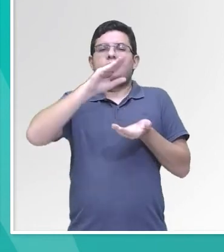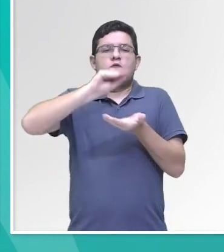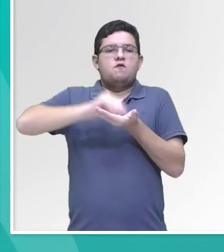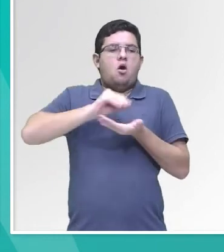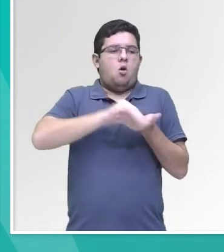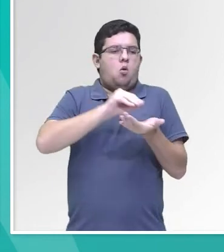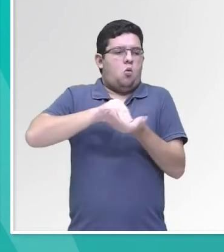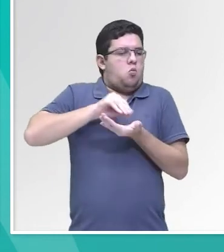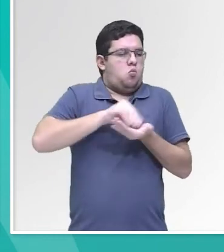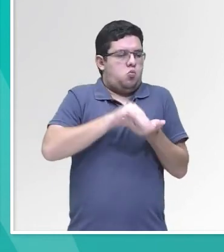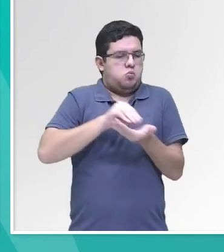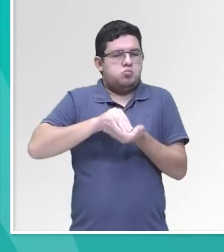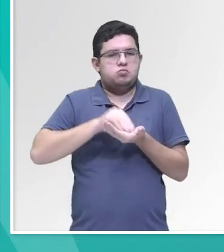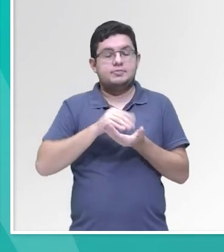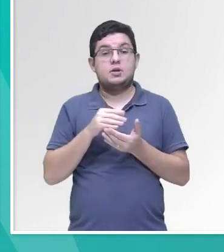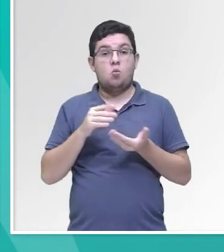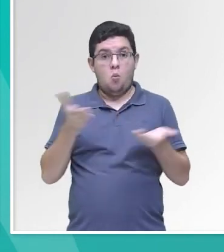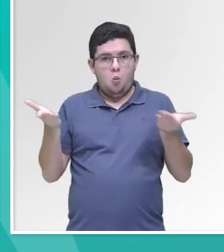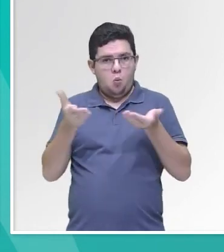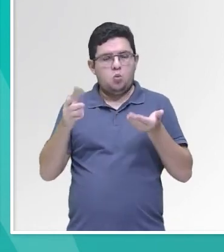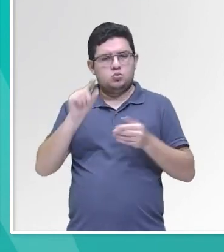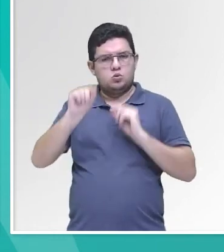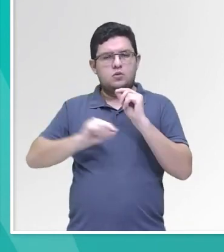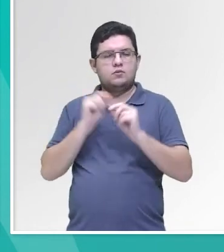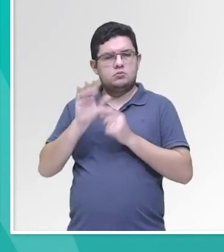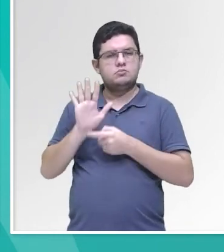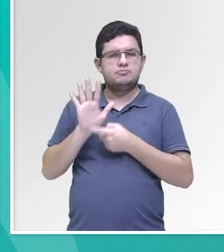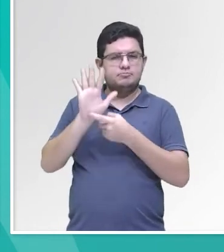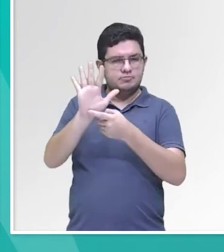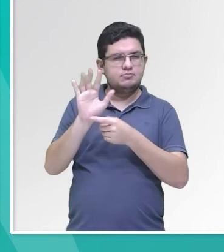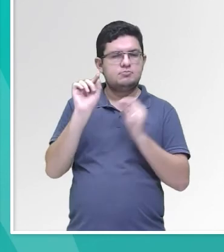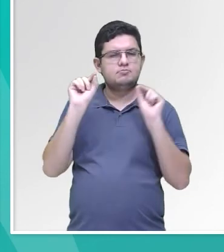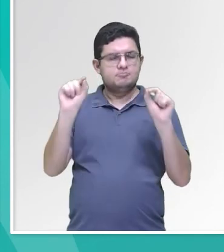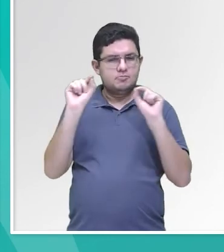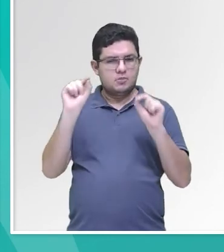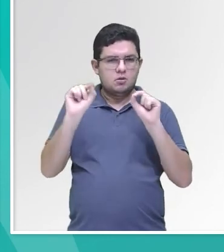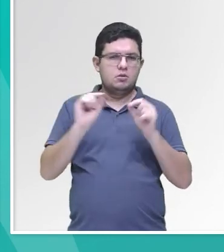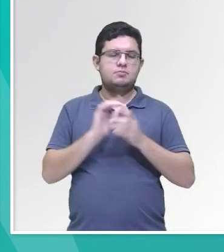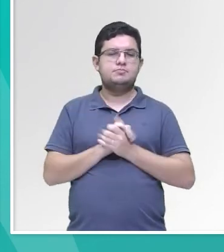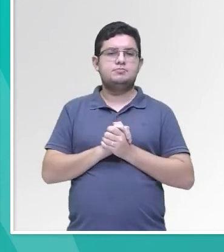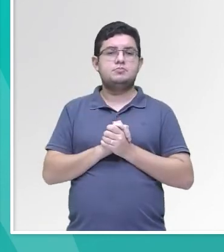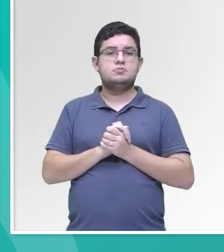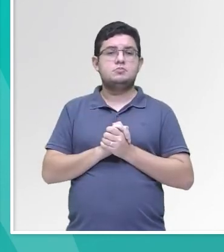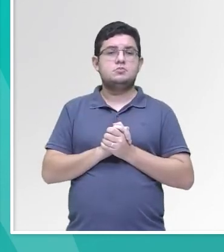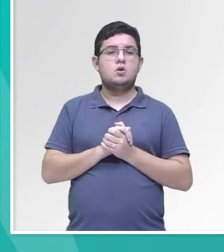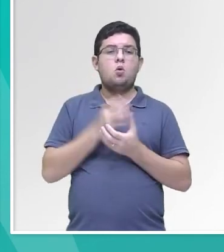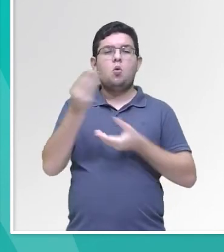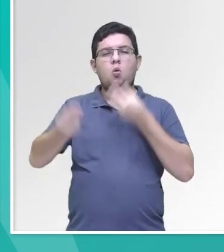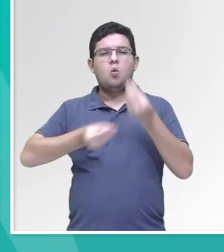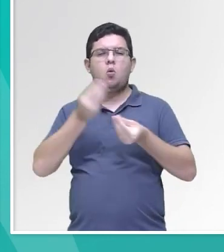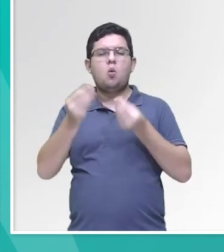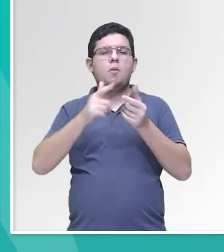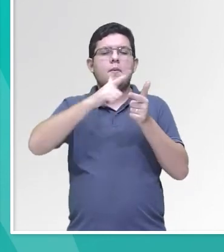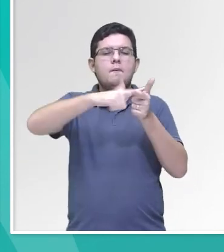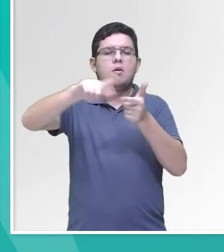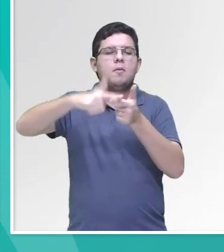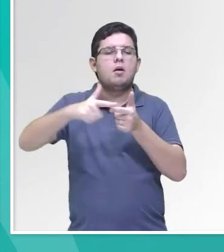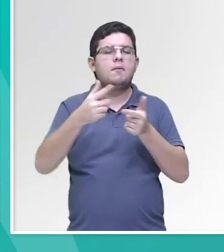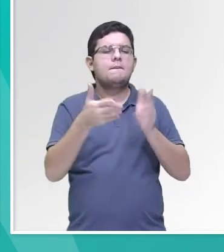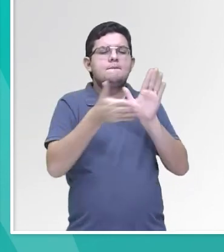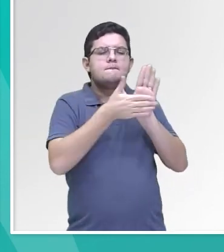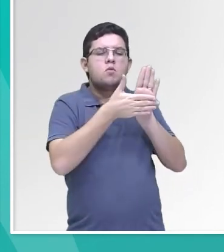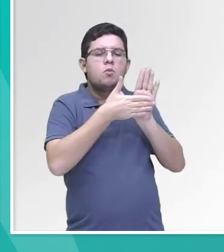uma proposta de intervenção para o enfrentamento do problema, tá bom? Isso como uma maneira de concluir o seu